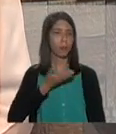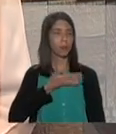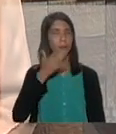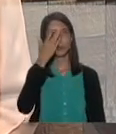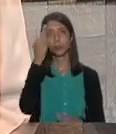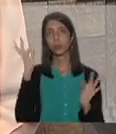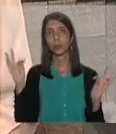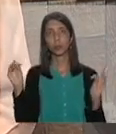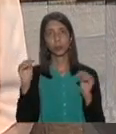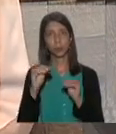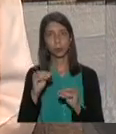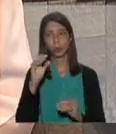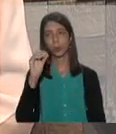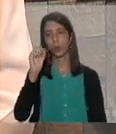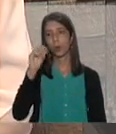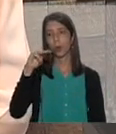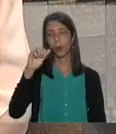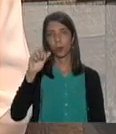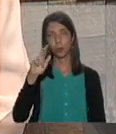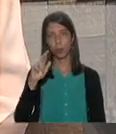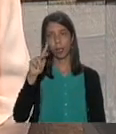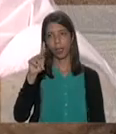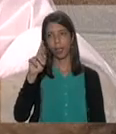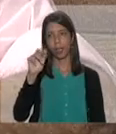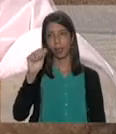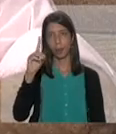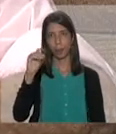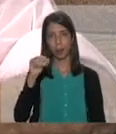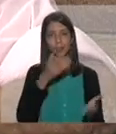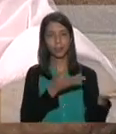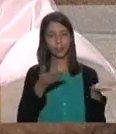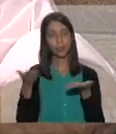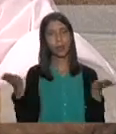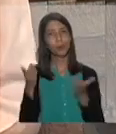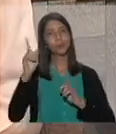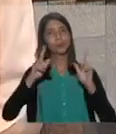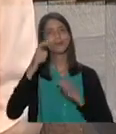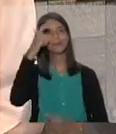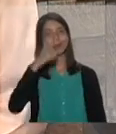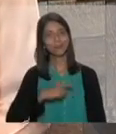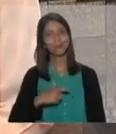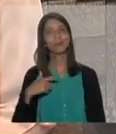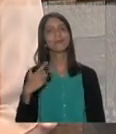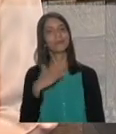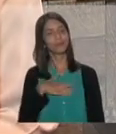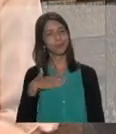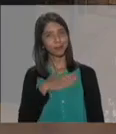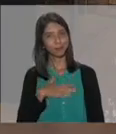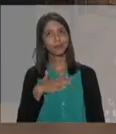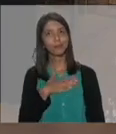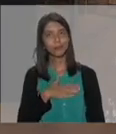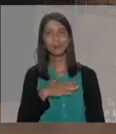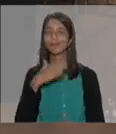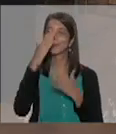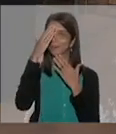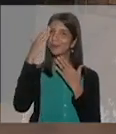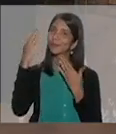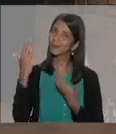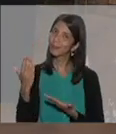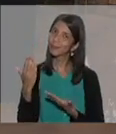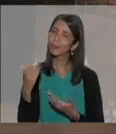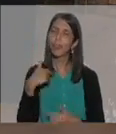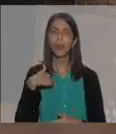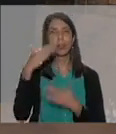colegas e pelo público. Osmar Prado é o meu convidado de hoje no Perfil, com muita alegria e muito prazer. Então,